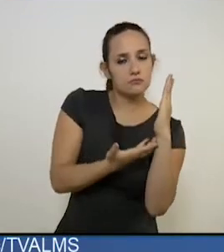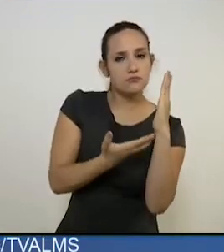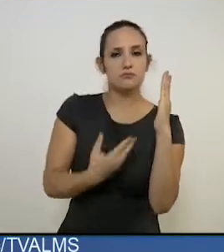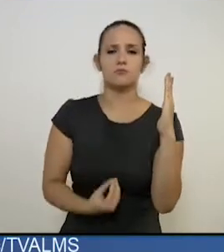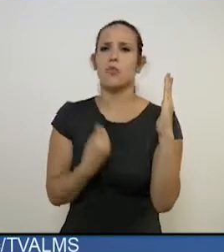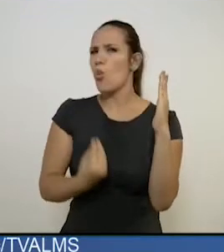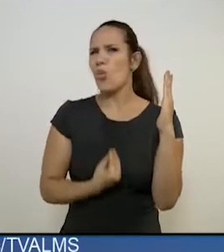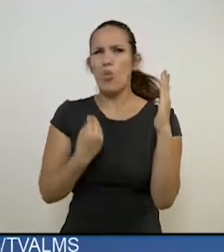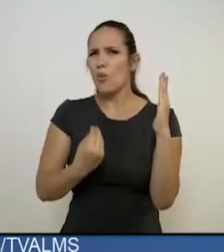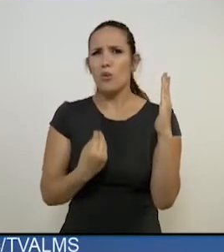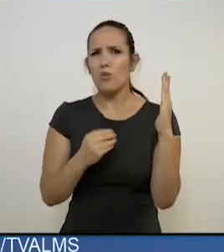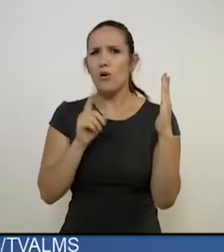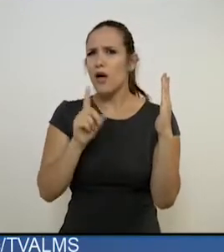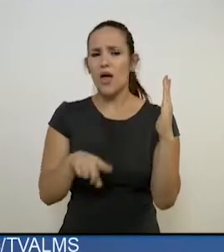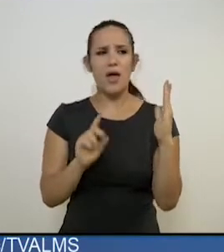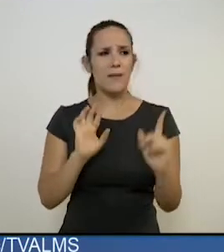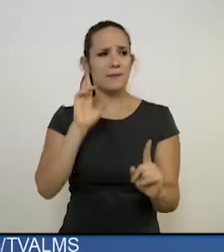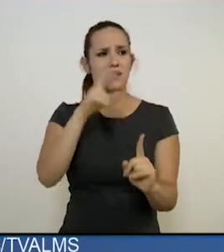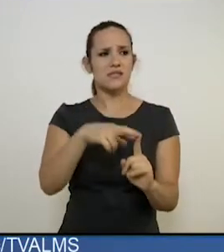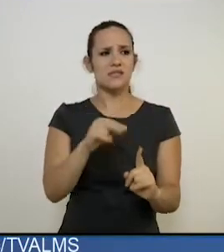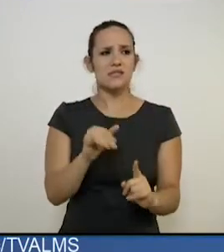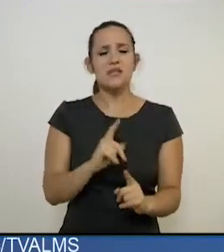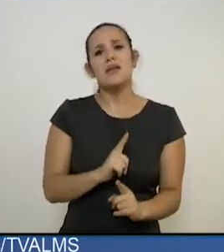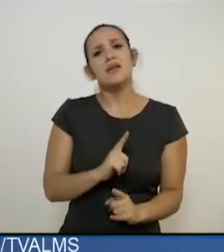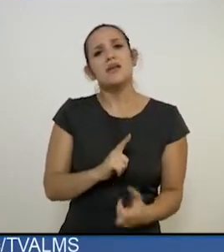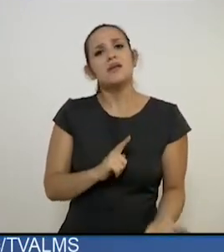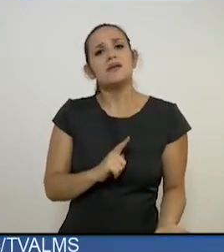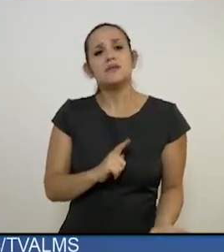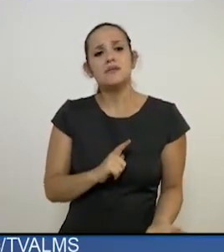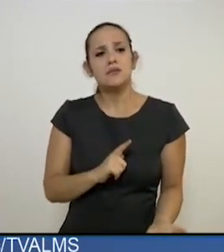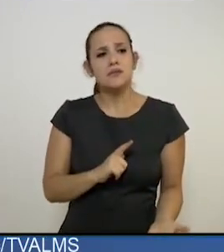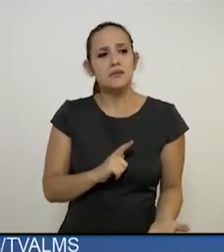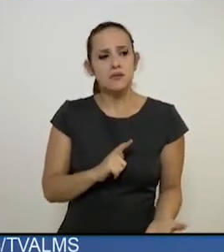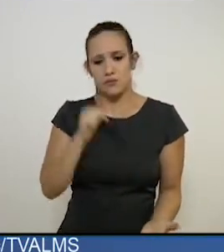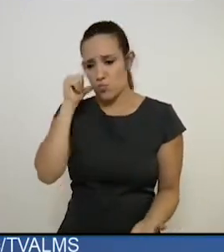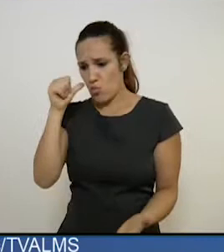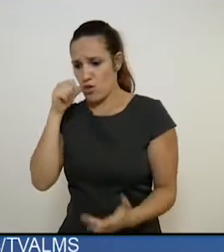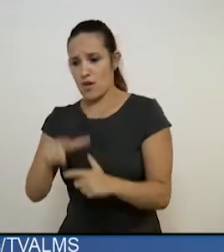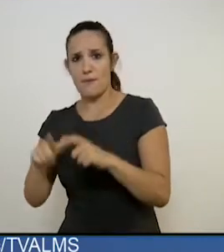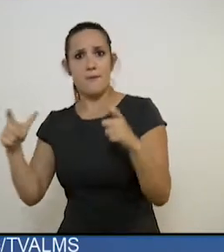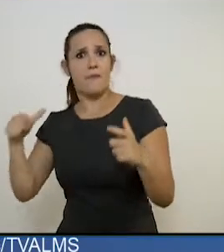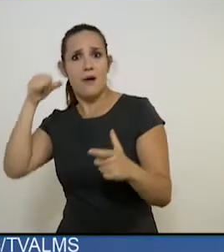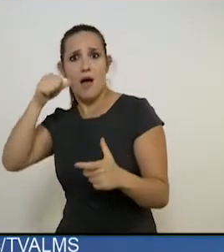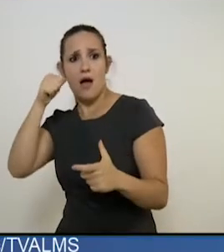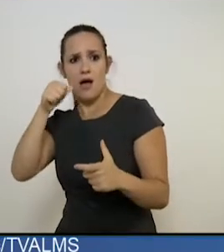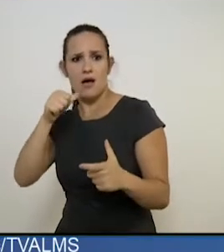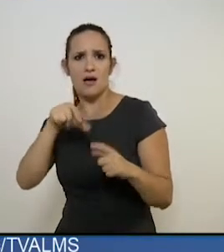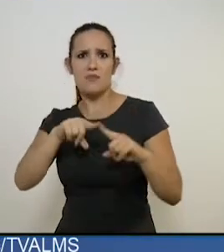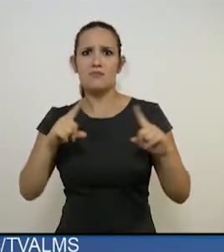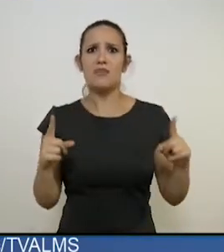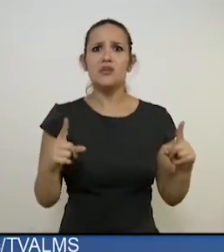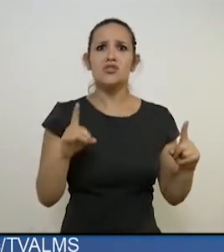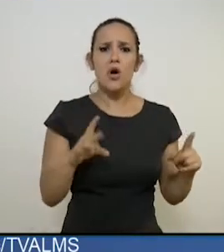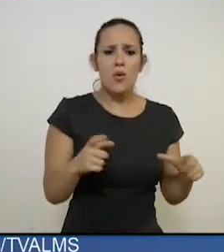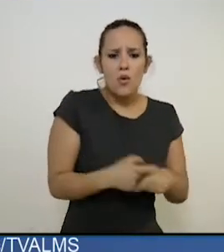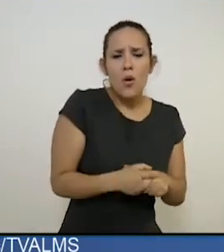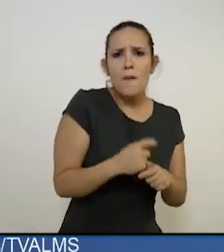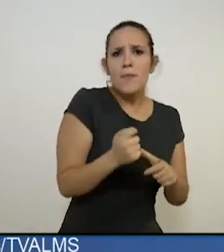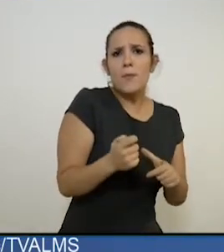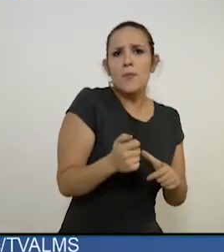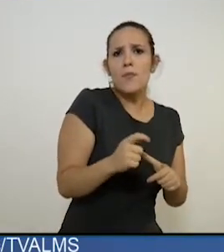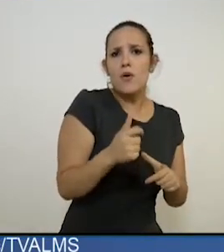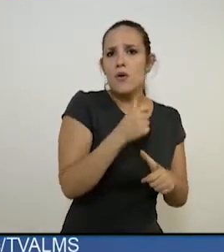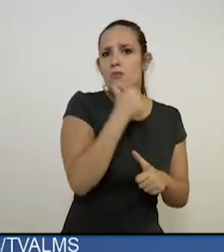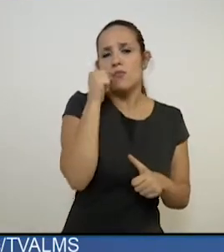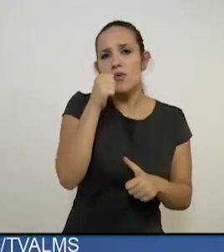Federal, pode representar esta sociedade, que a maioria são mulheres, se somos em minoria ainda no